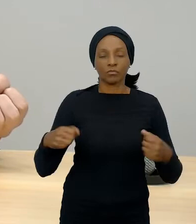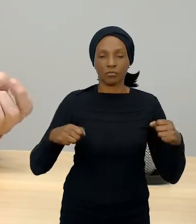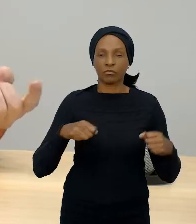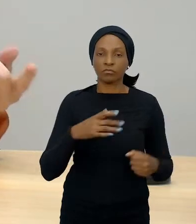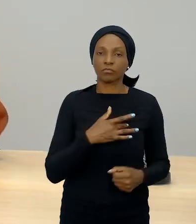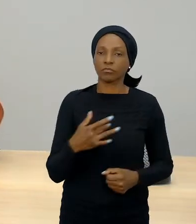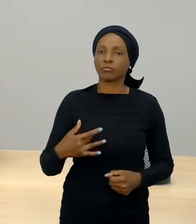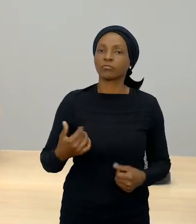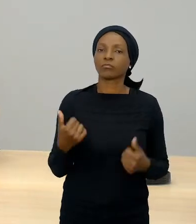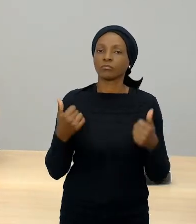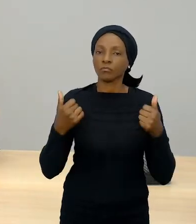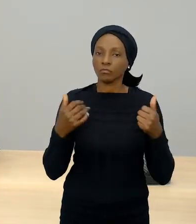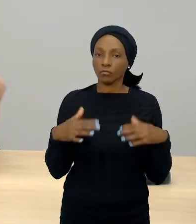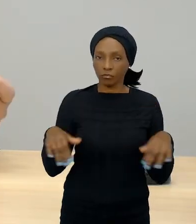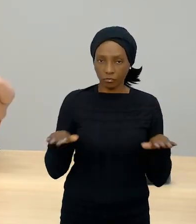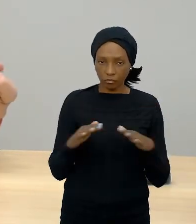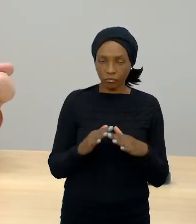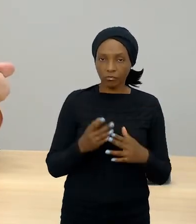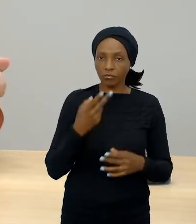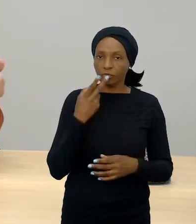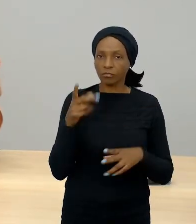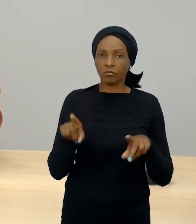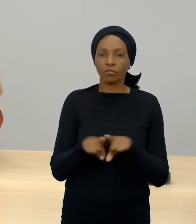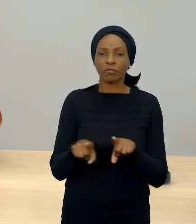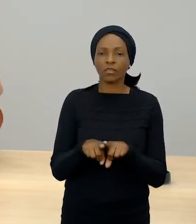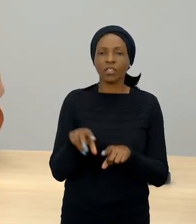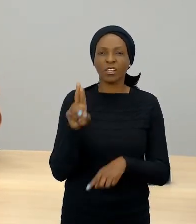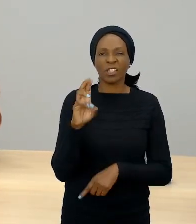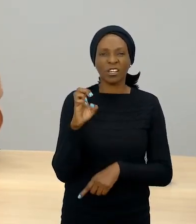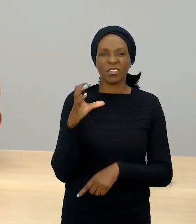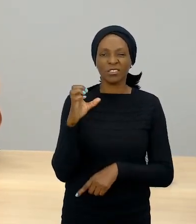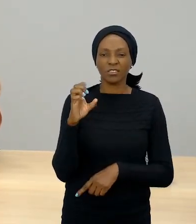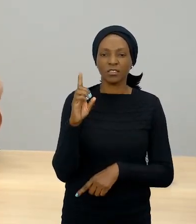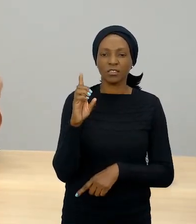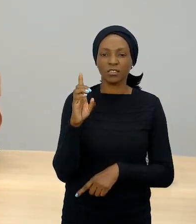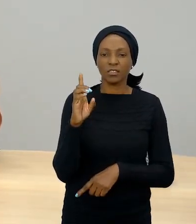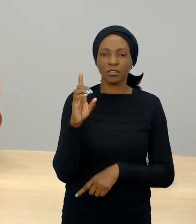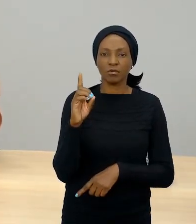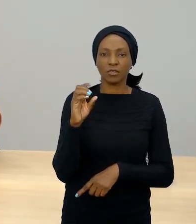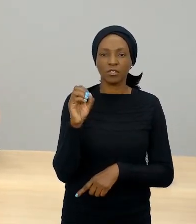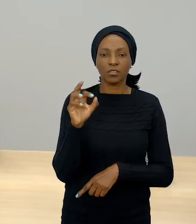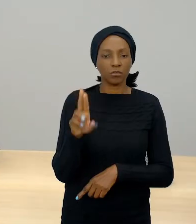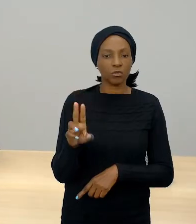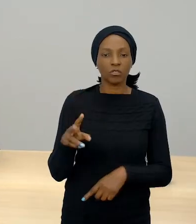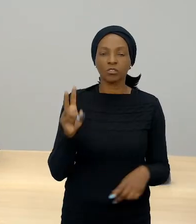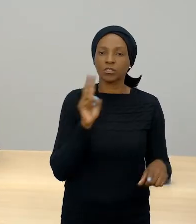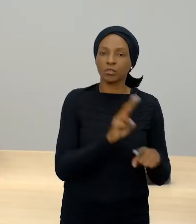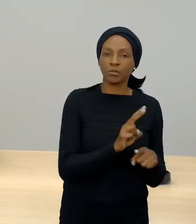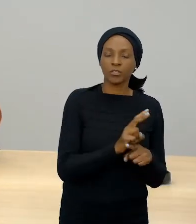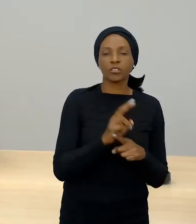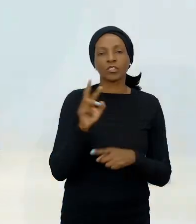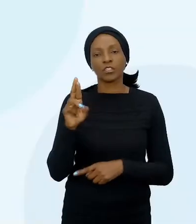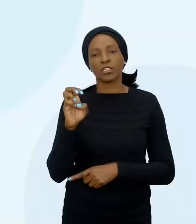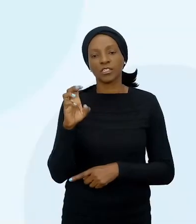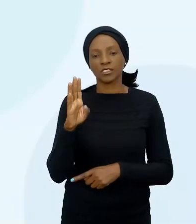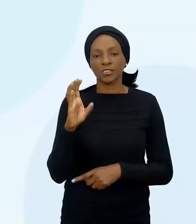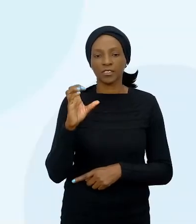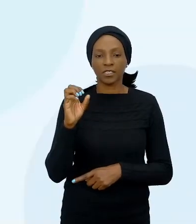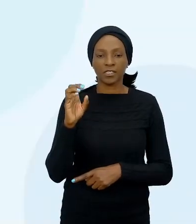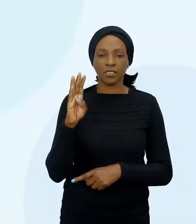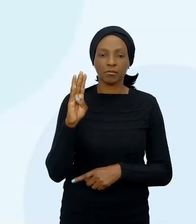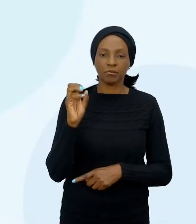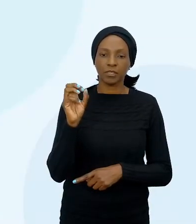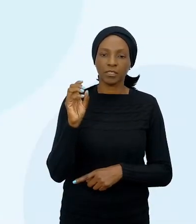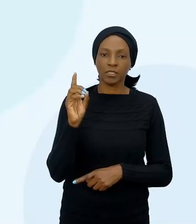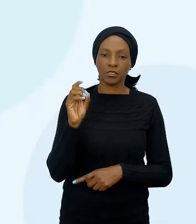saudável. E falamos também no recebedor, né, no protetor recebedor. Então, se eu estou fazendo um